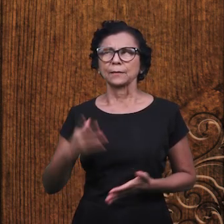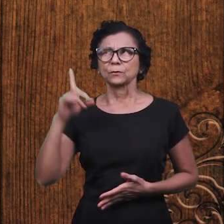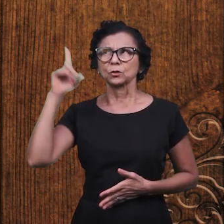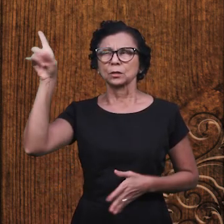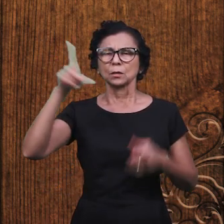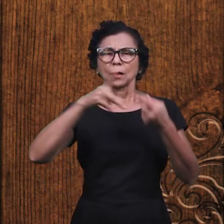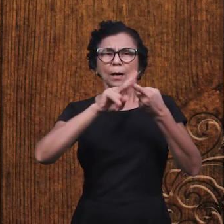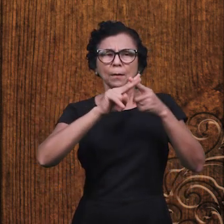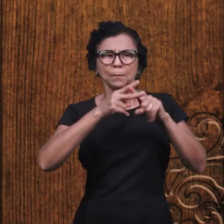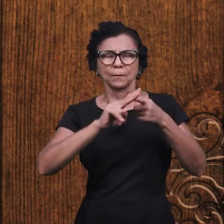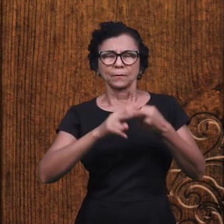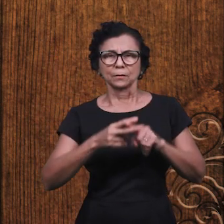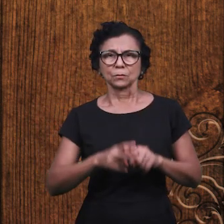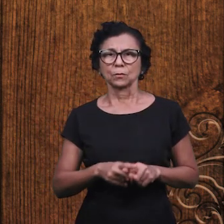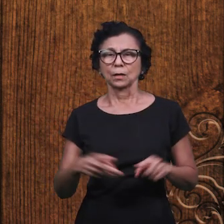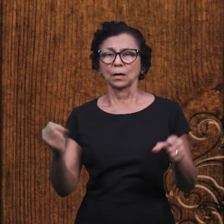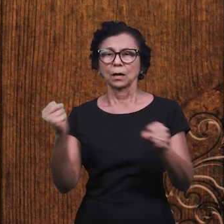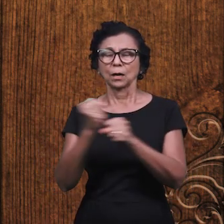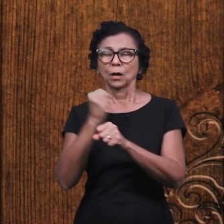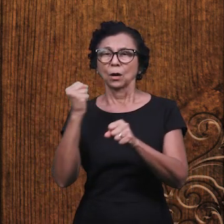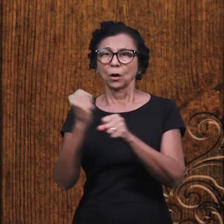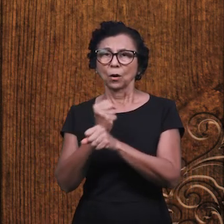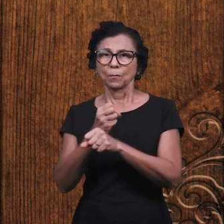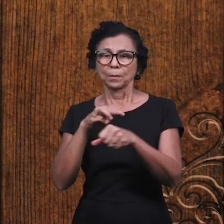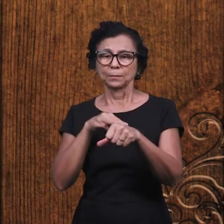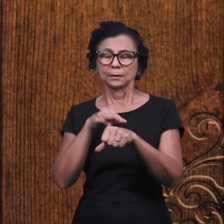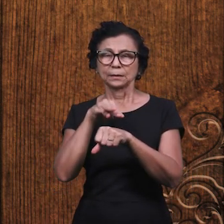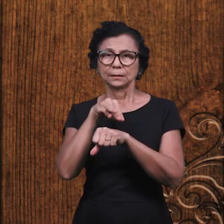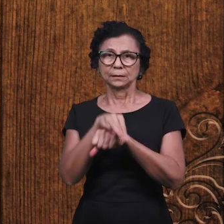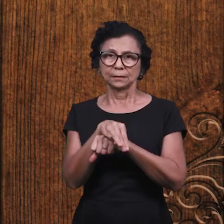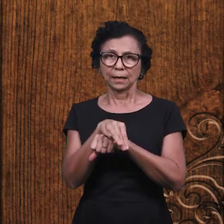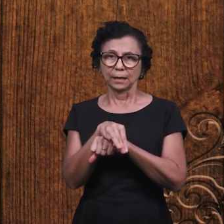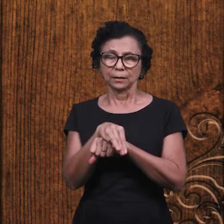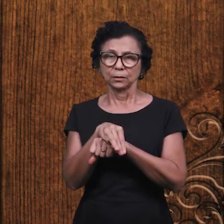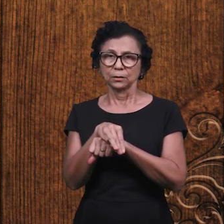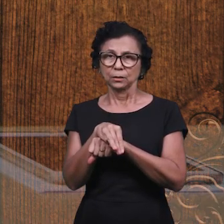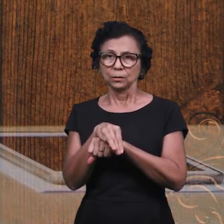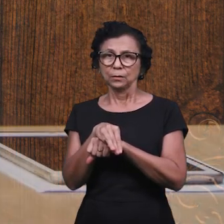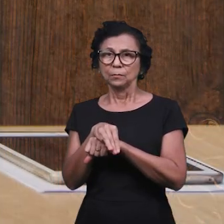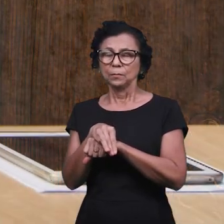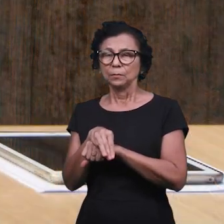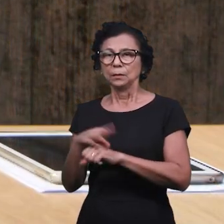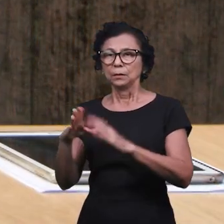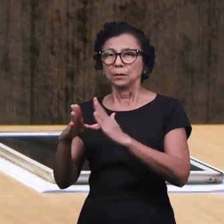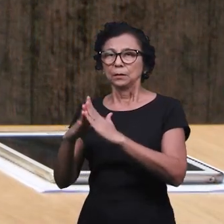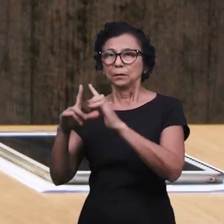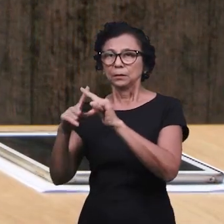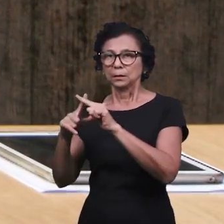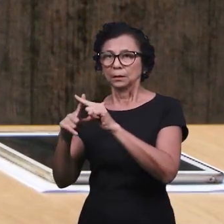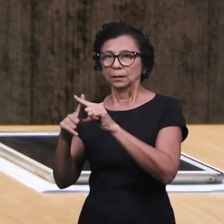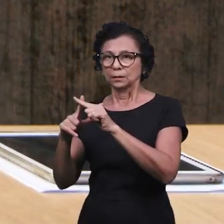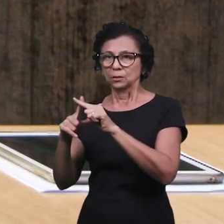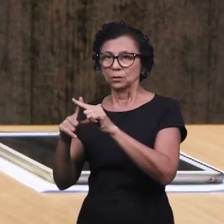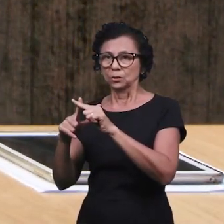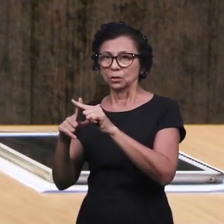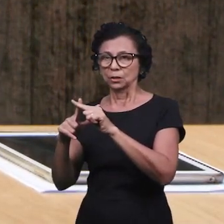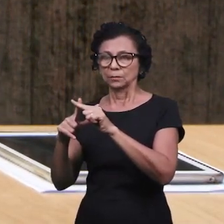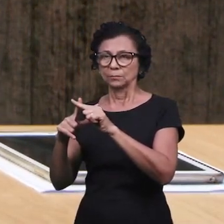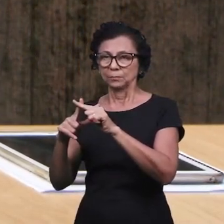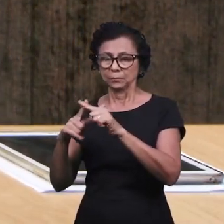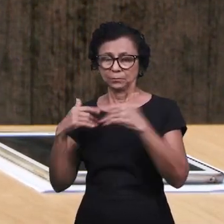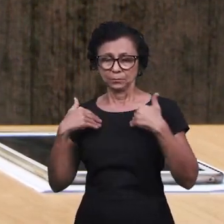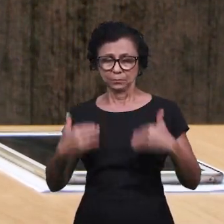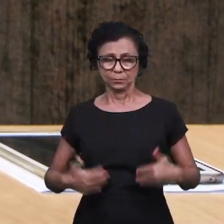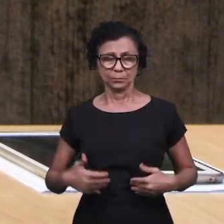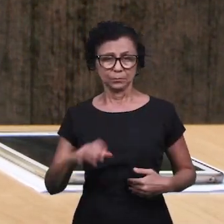do ministério, para a edificação do corpo de Cristo. Ou seja, o aperfeiçoamento dos